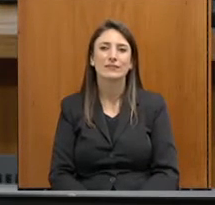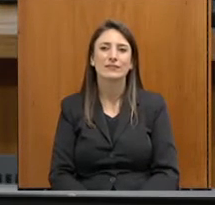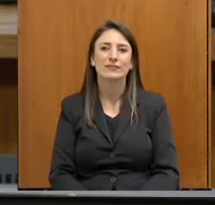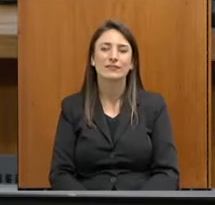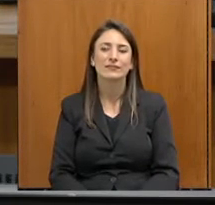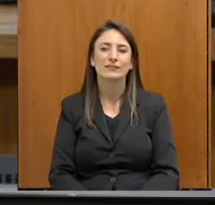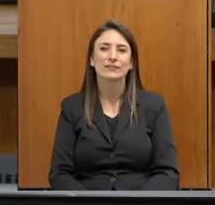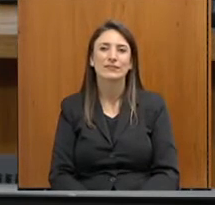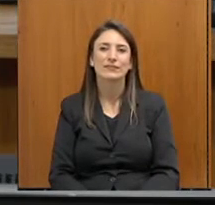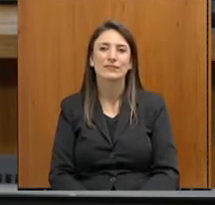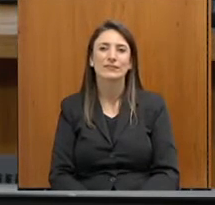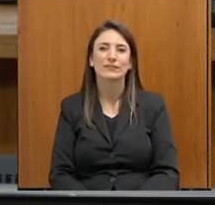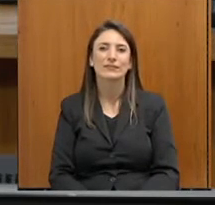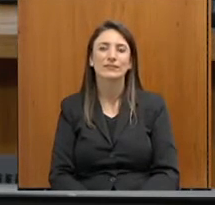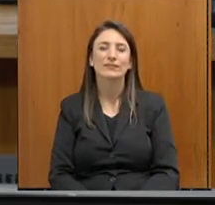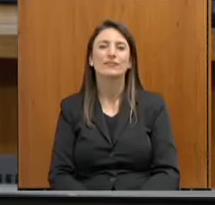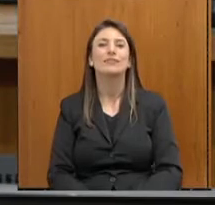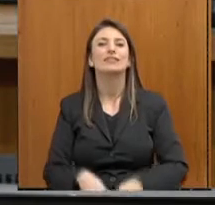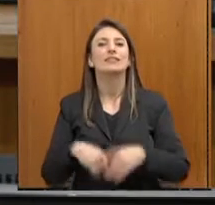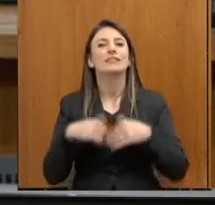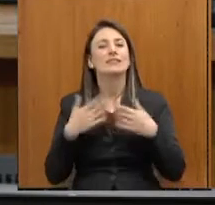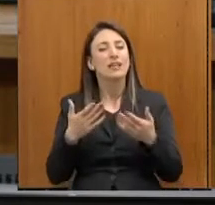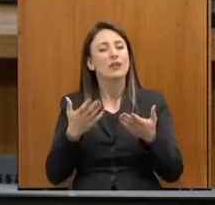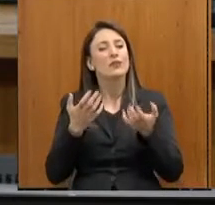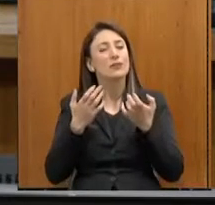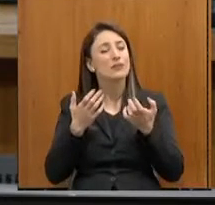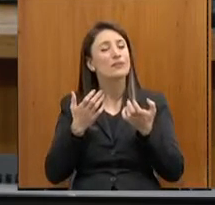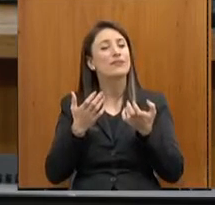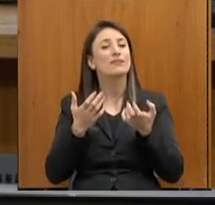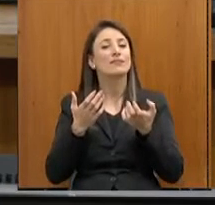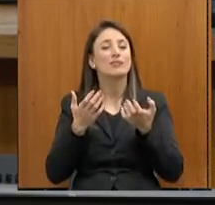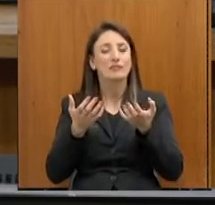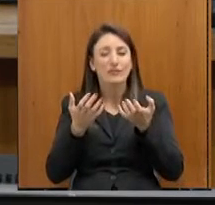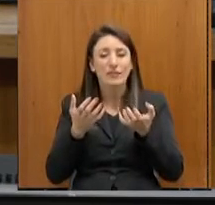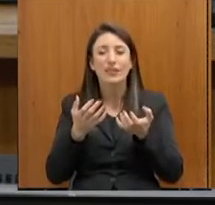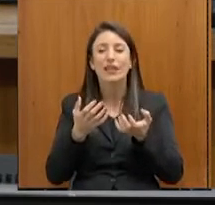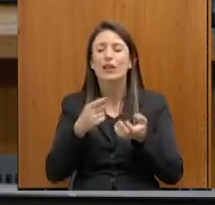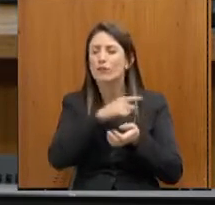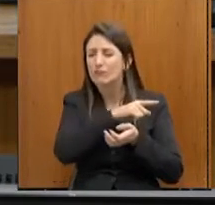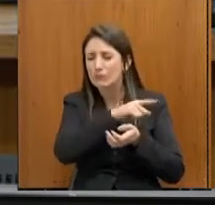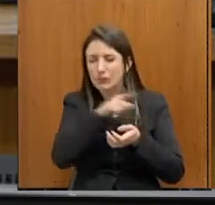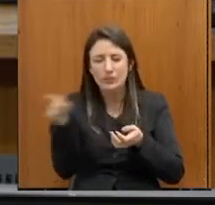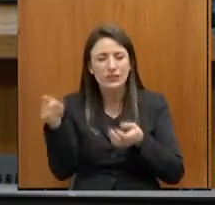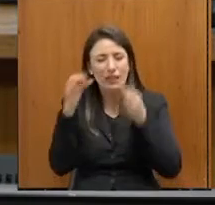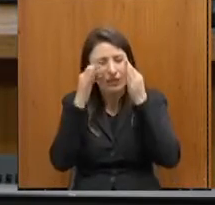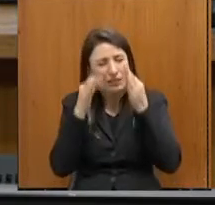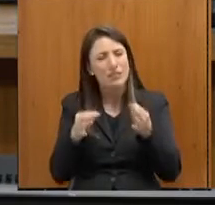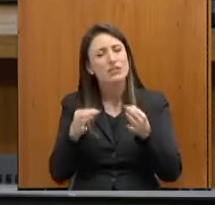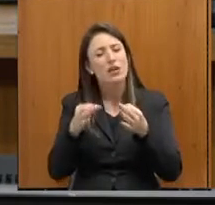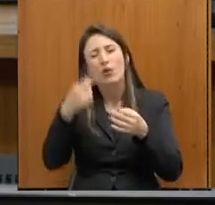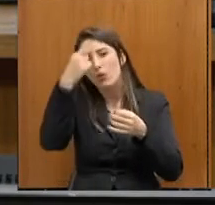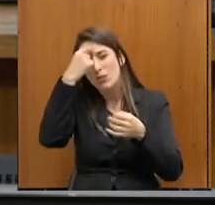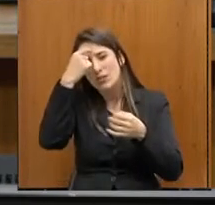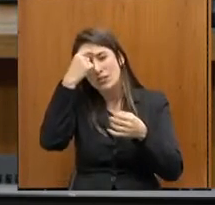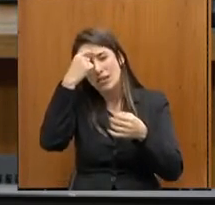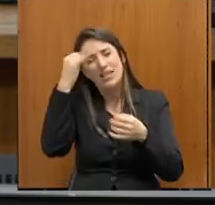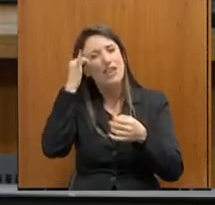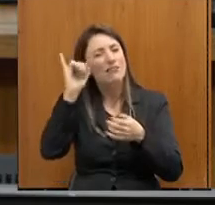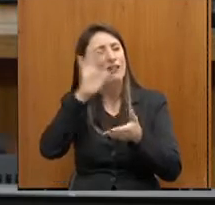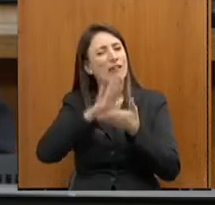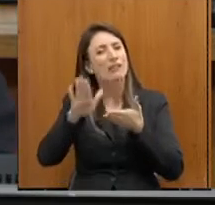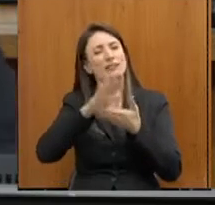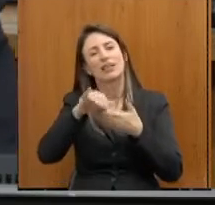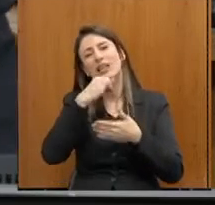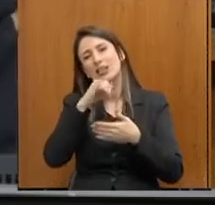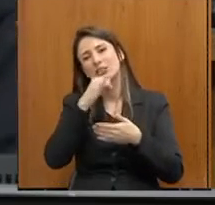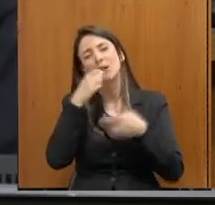é um chamado para que efetivamente todos tenham o máximo de consciência no consumo de energia né o